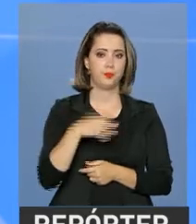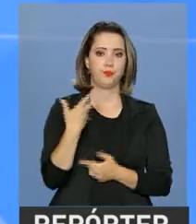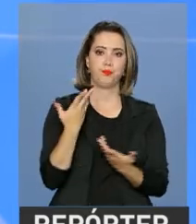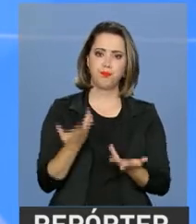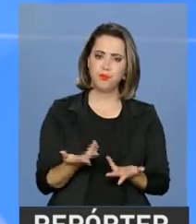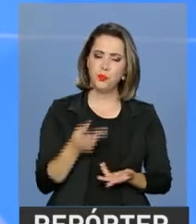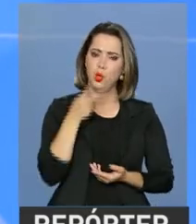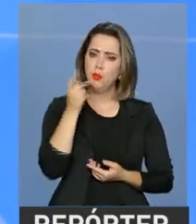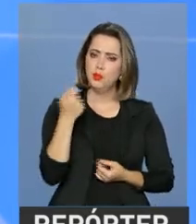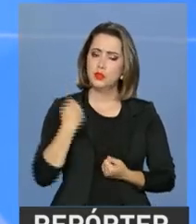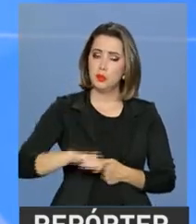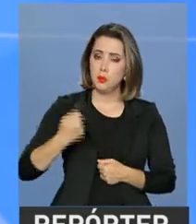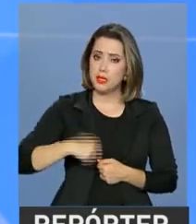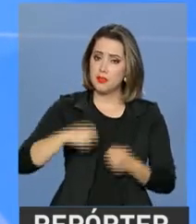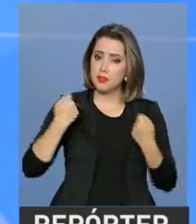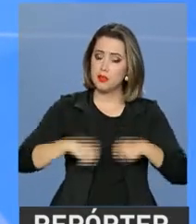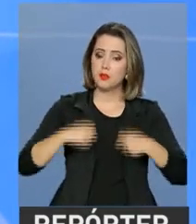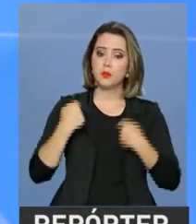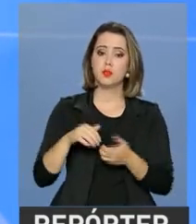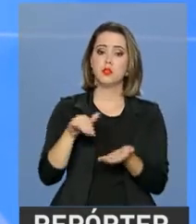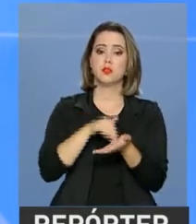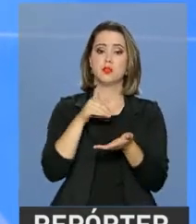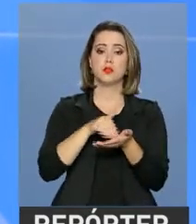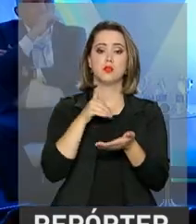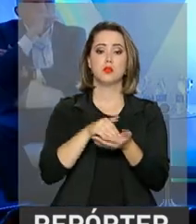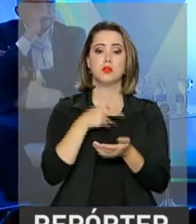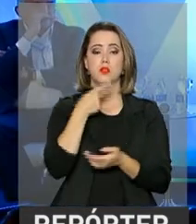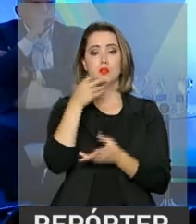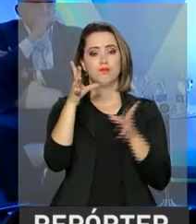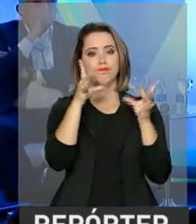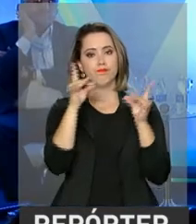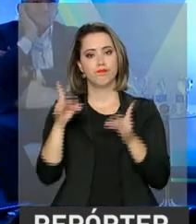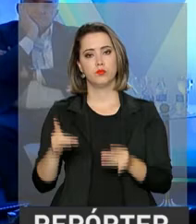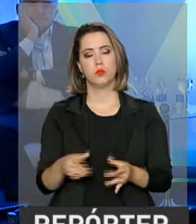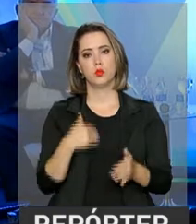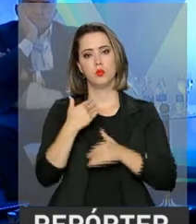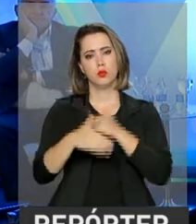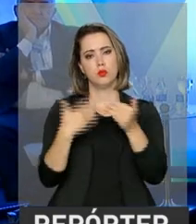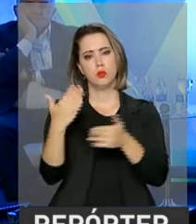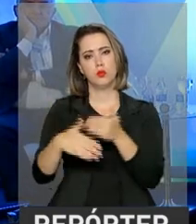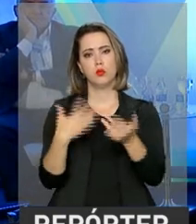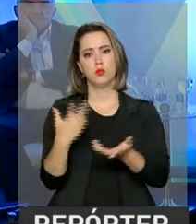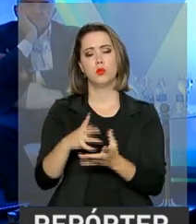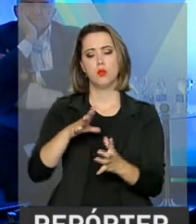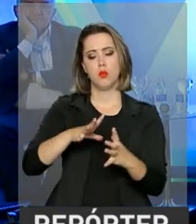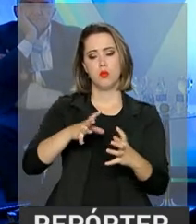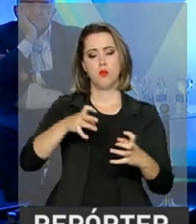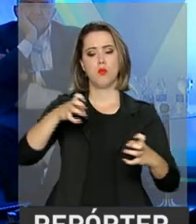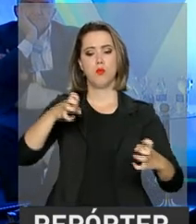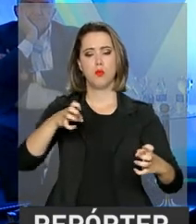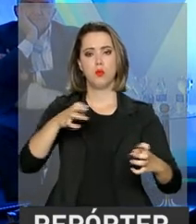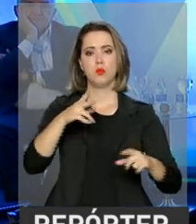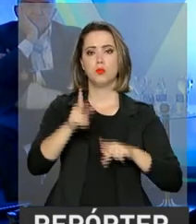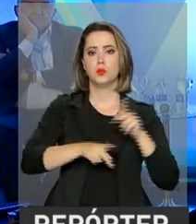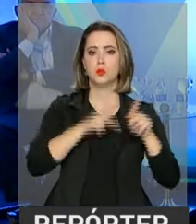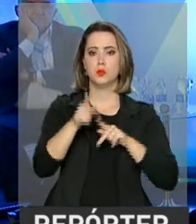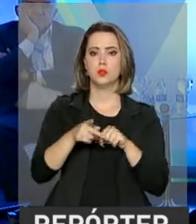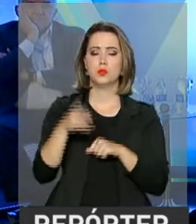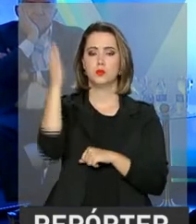reforma, o secretário de Previdência do Ministério da Fazenda citou o processo de envelhecimento